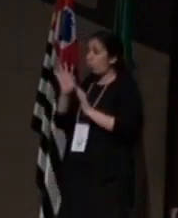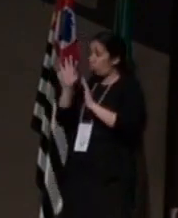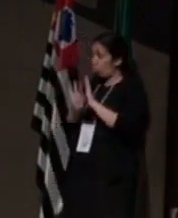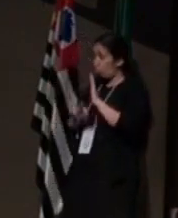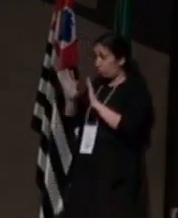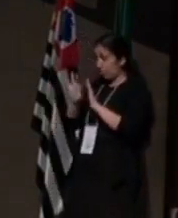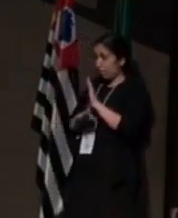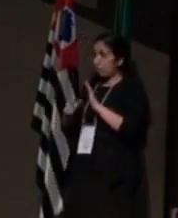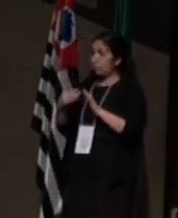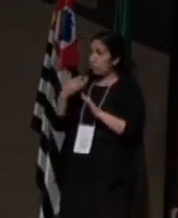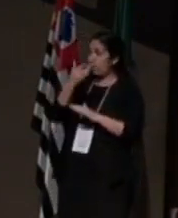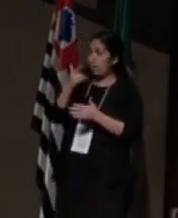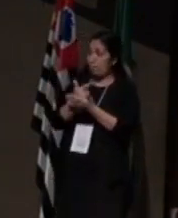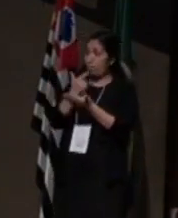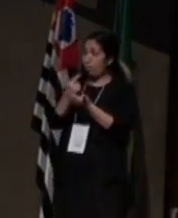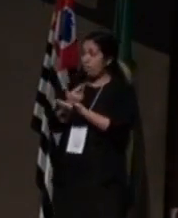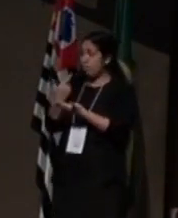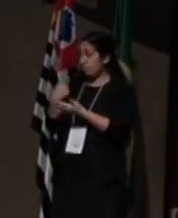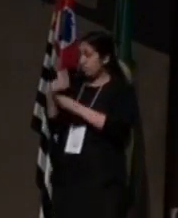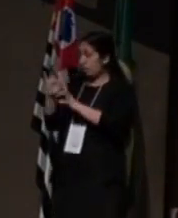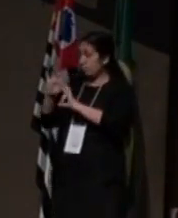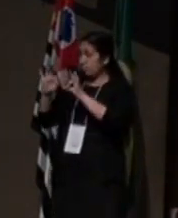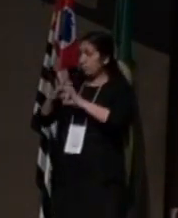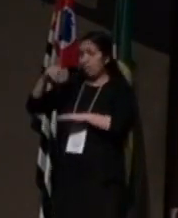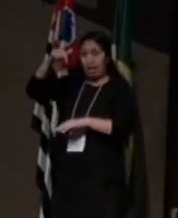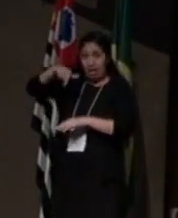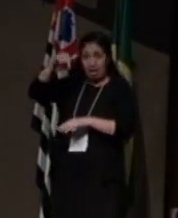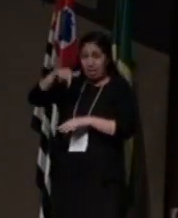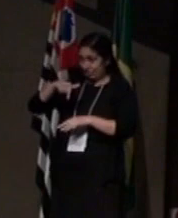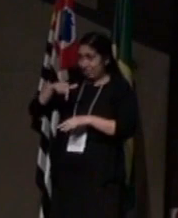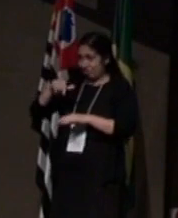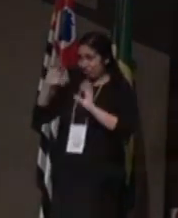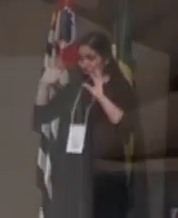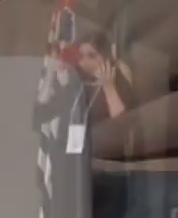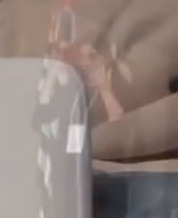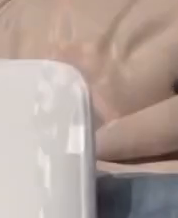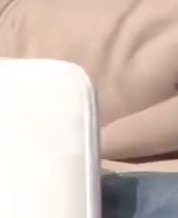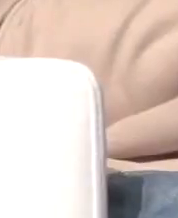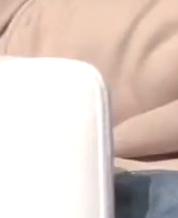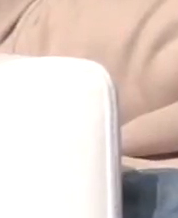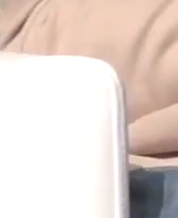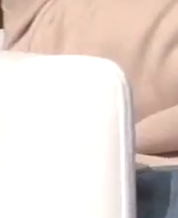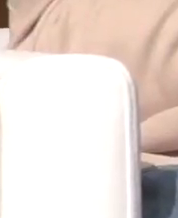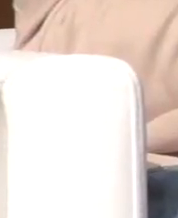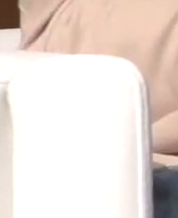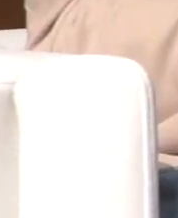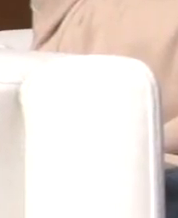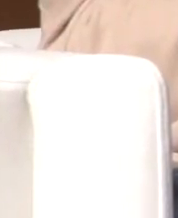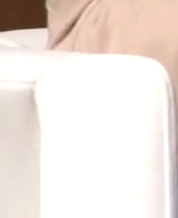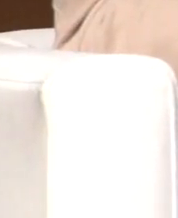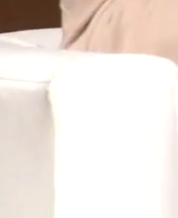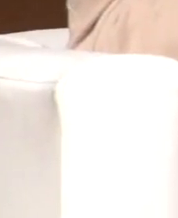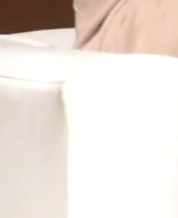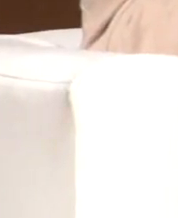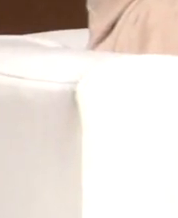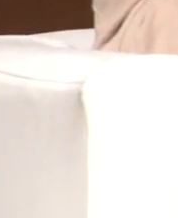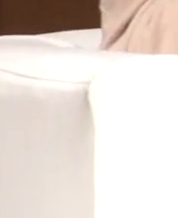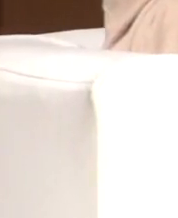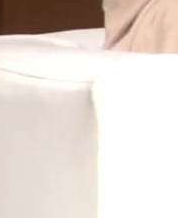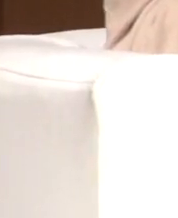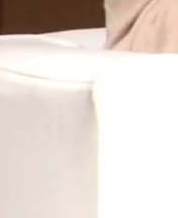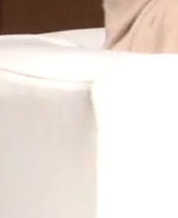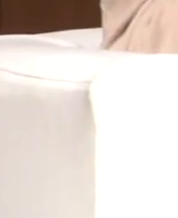texto vai para o livro que está sendo organizado aqui pelo evento. Na realidade, esse texto